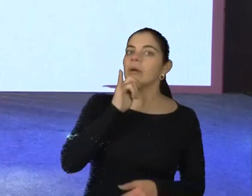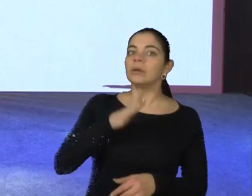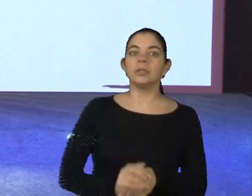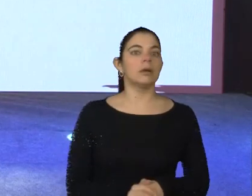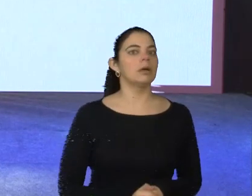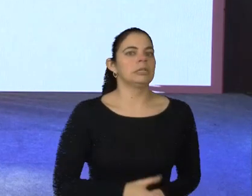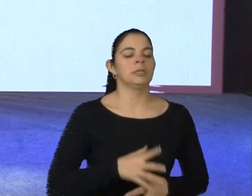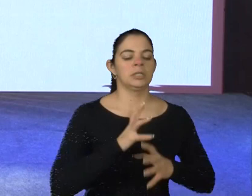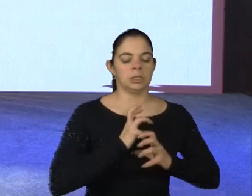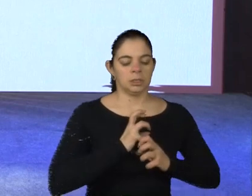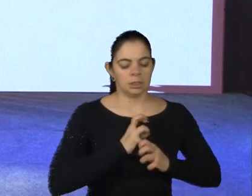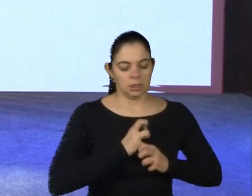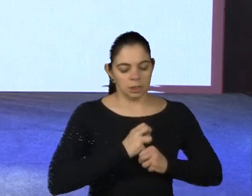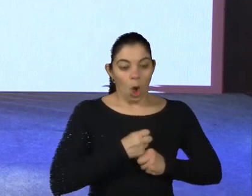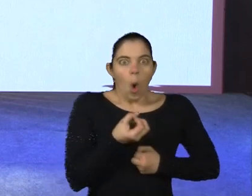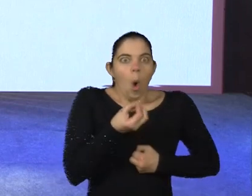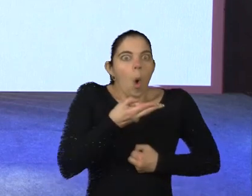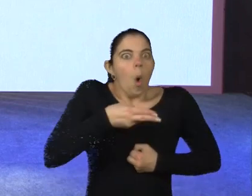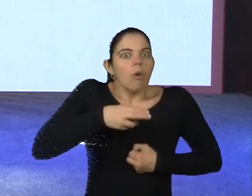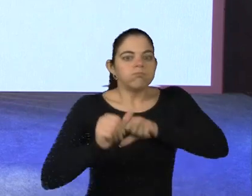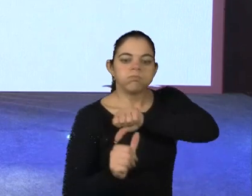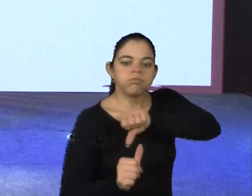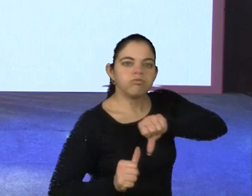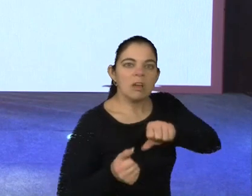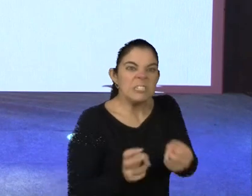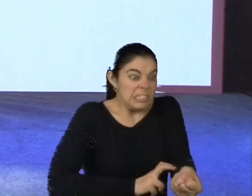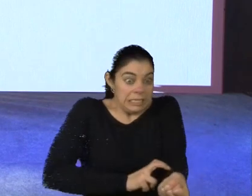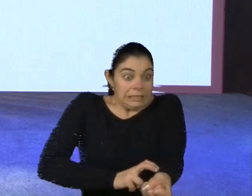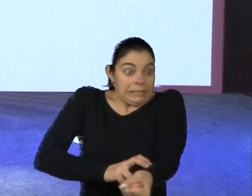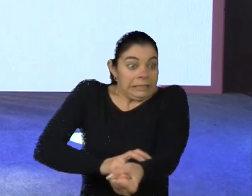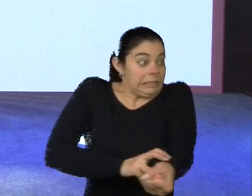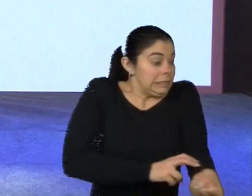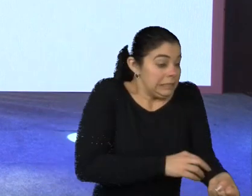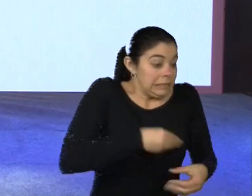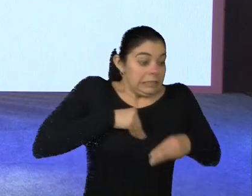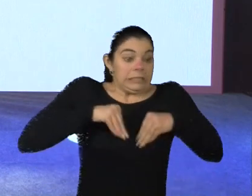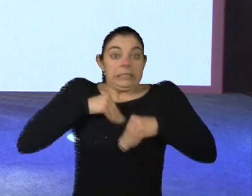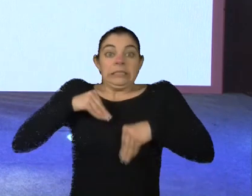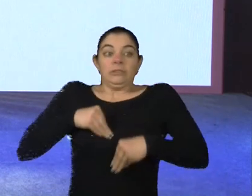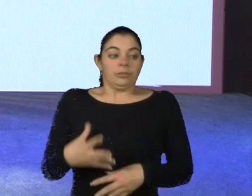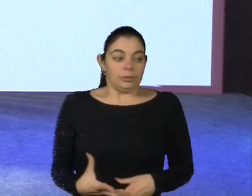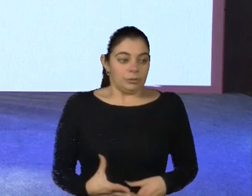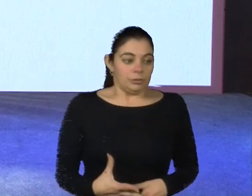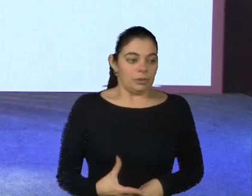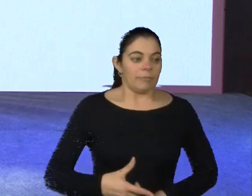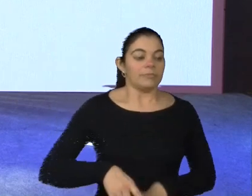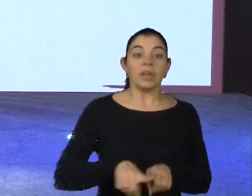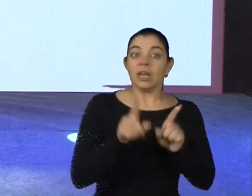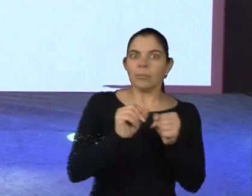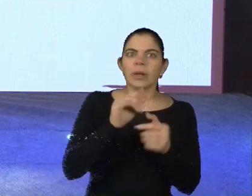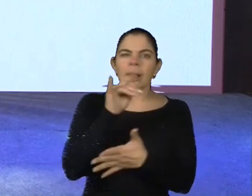quadro de depressão e ansiedade. Lembra que a gente que eu linkei com a aula que o Alex deu? A gente falou sobre